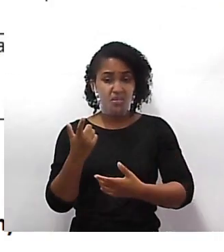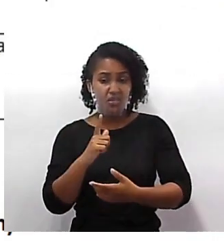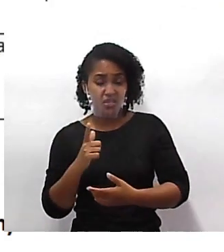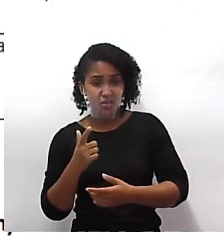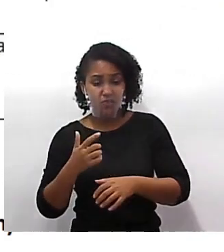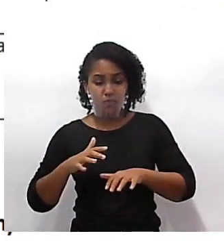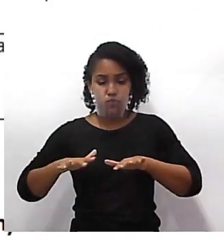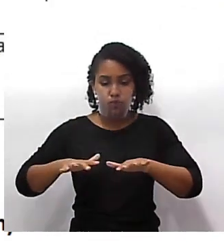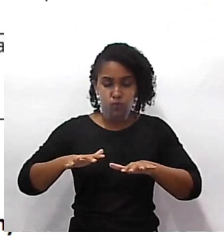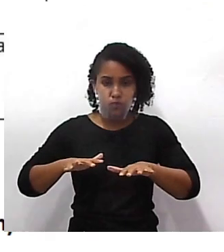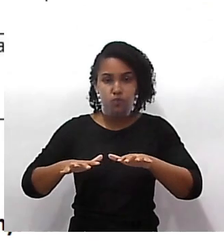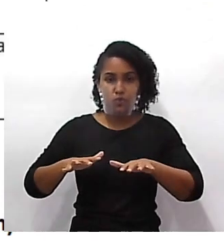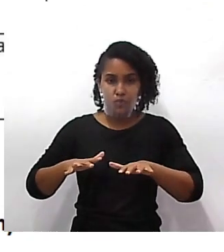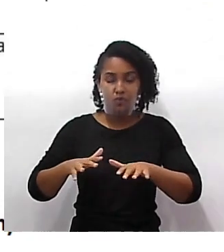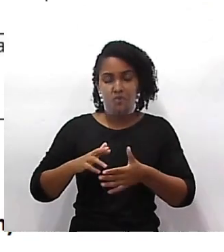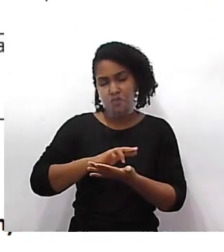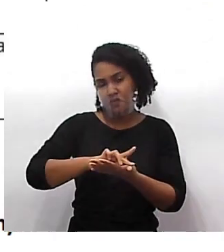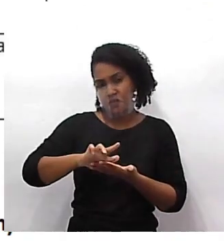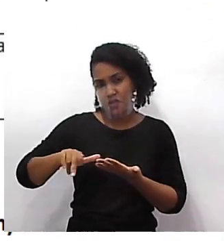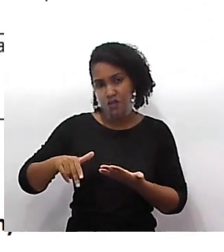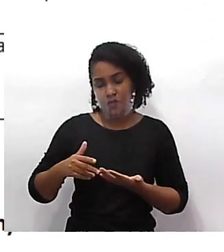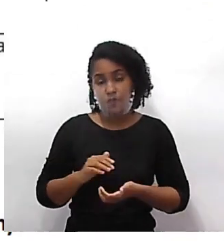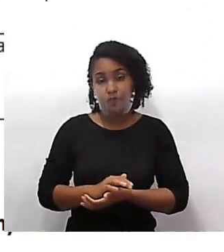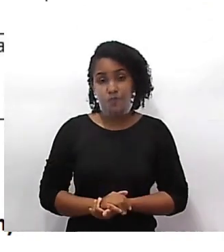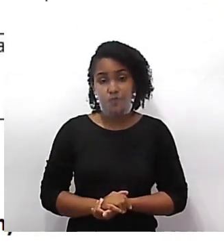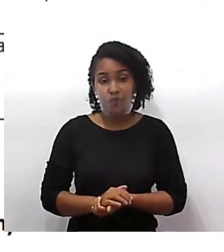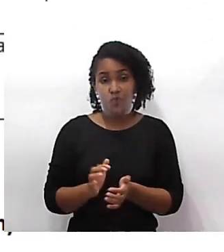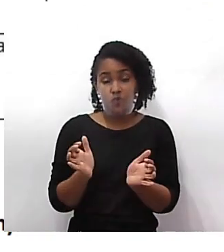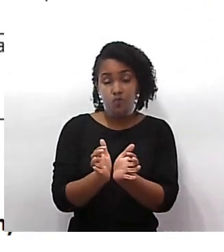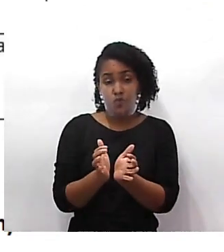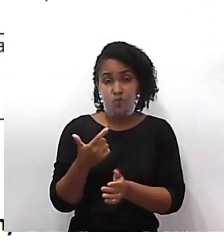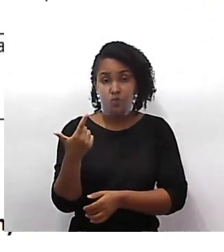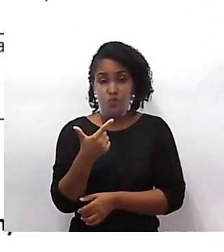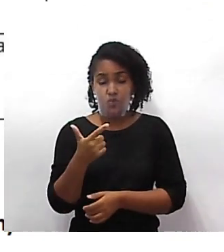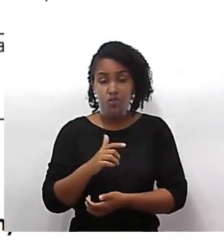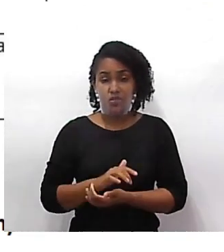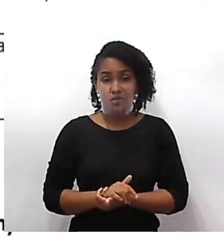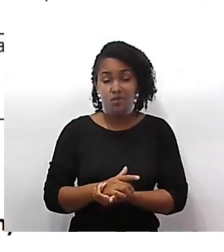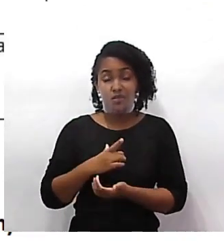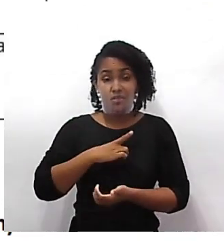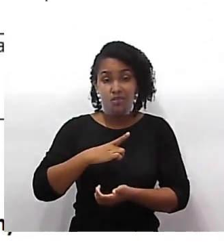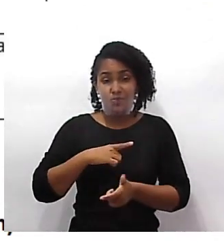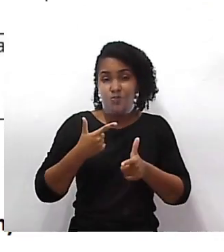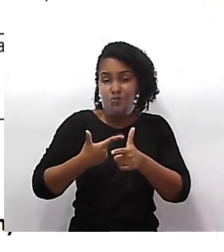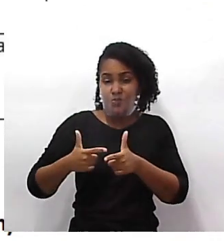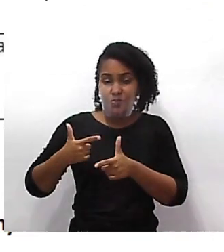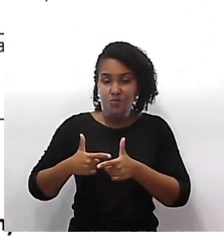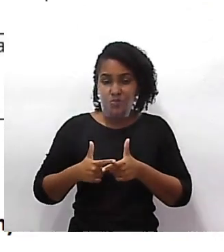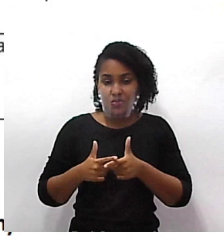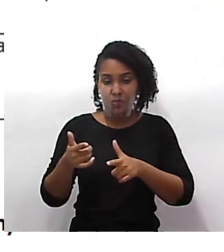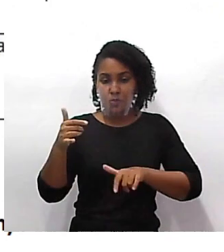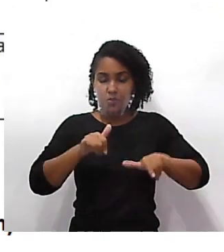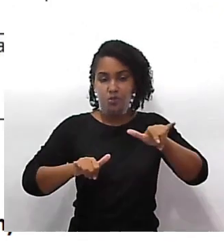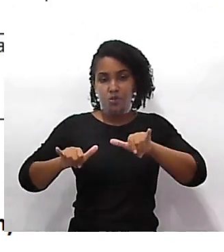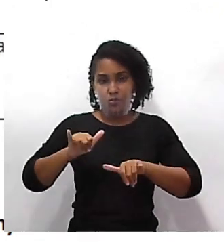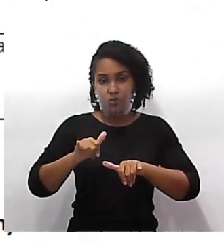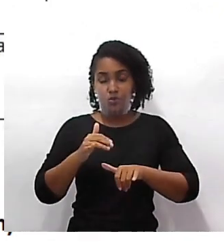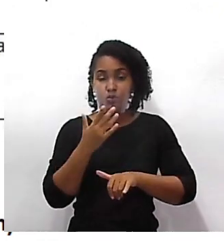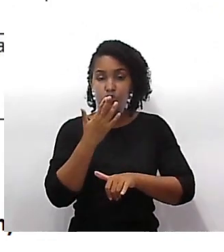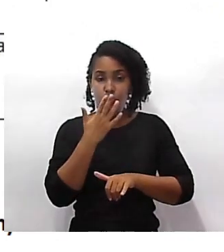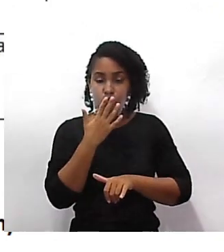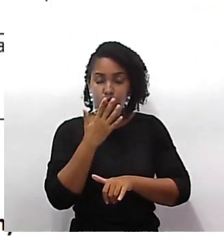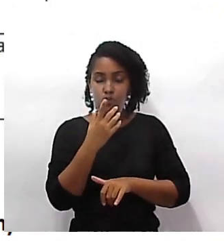ionizantes, vibrações, etc. No grupo 2, temos os riscos químicos, cor